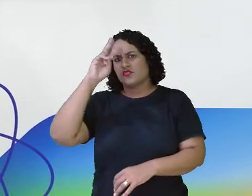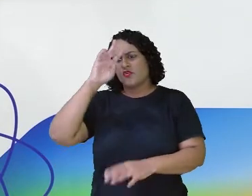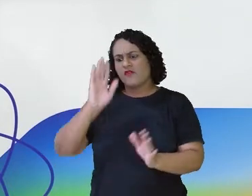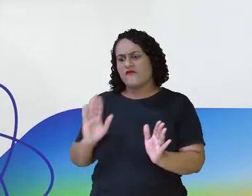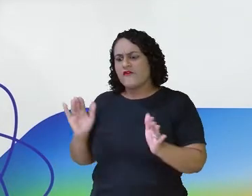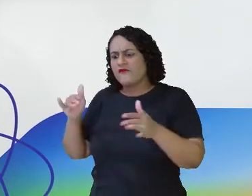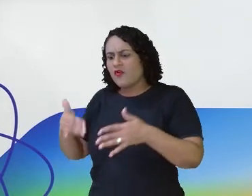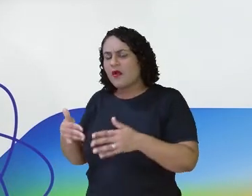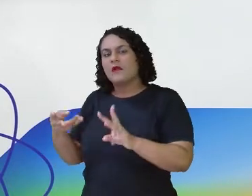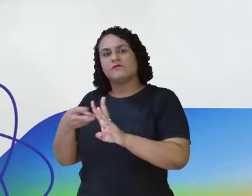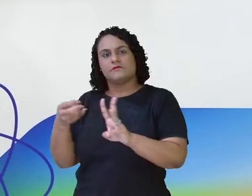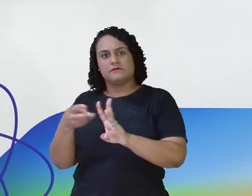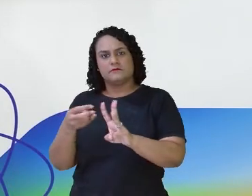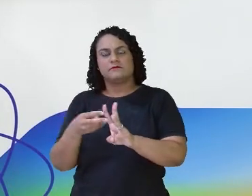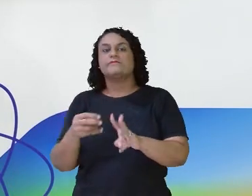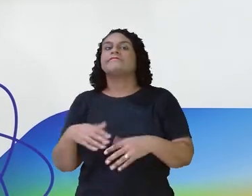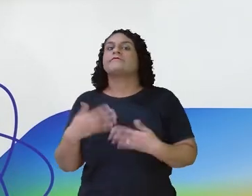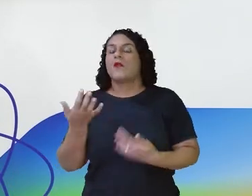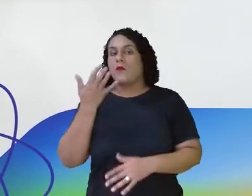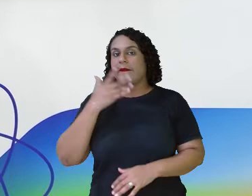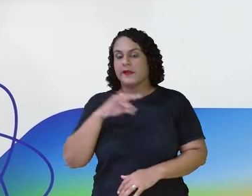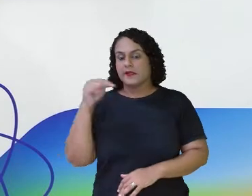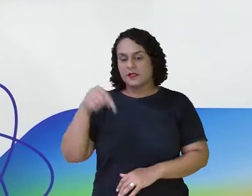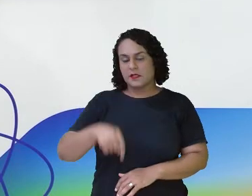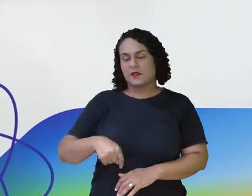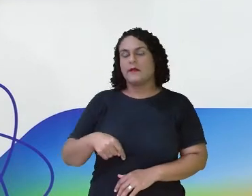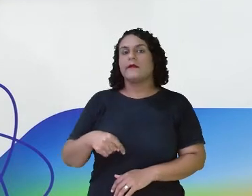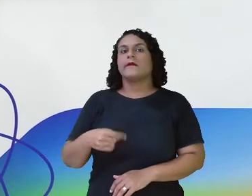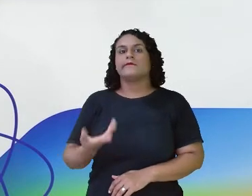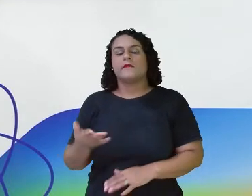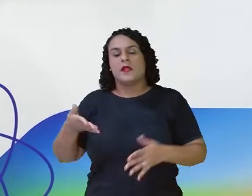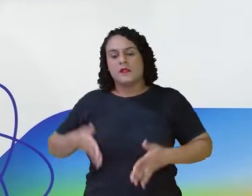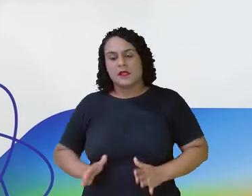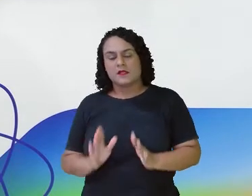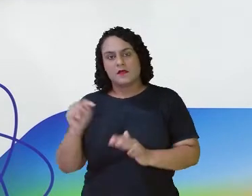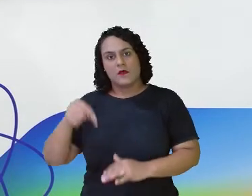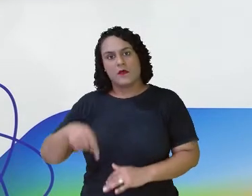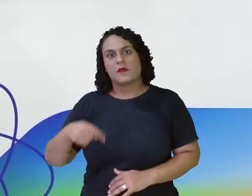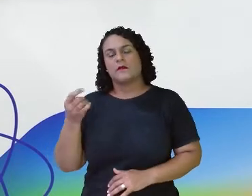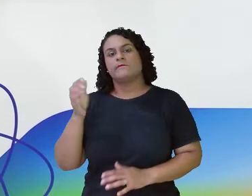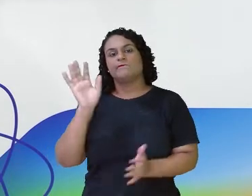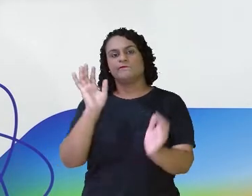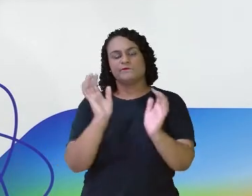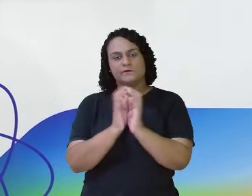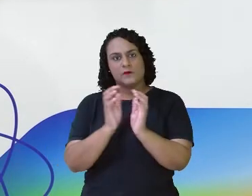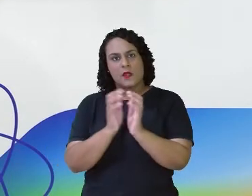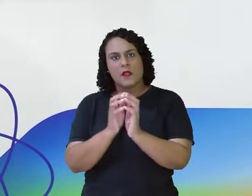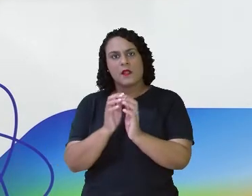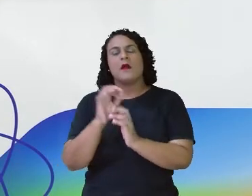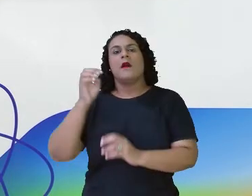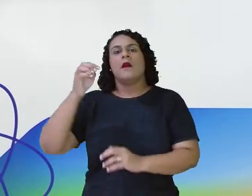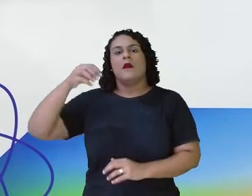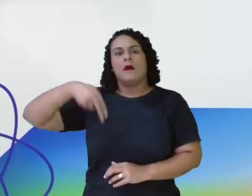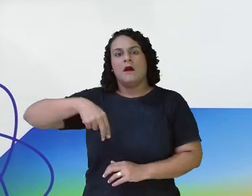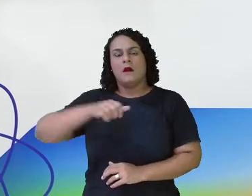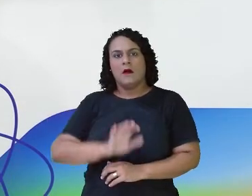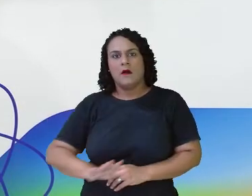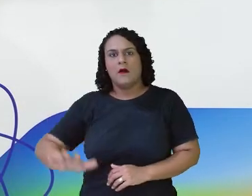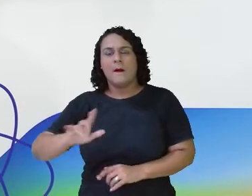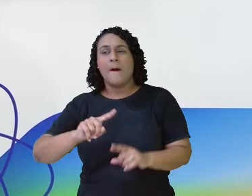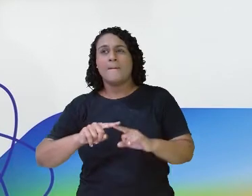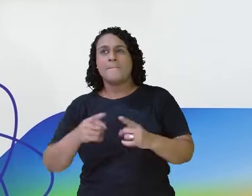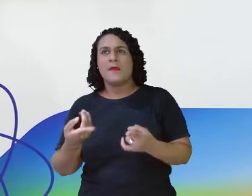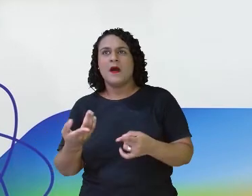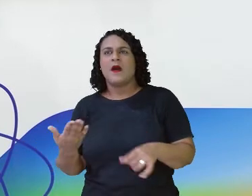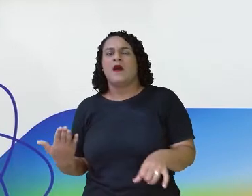aqui pertinho da gente, no Nordeste também, mas está na Bahia, que tem aí aquela cultura muito ligada à África, não é? Porque ali muitos